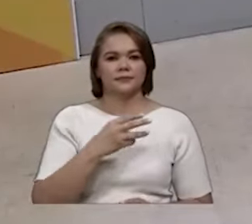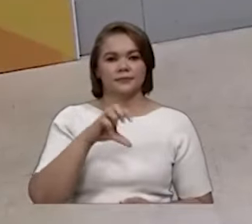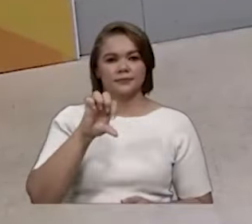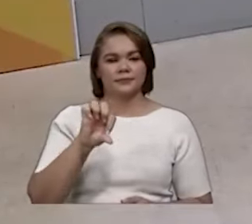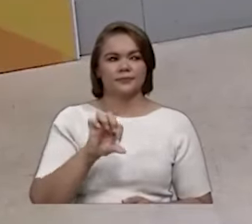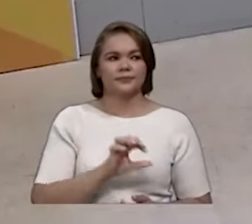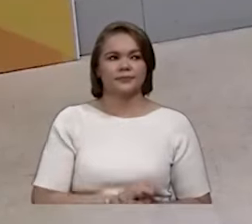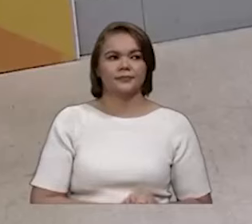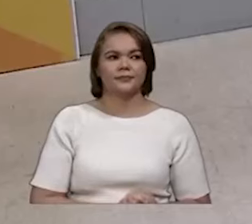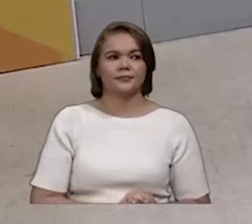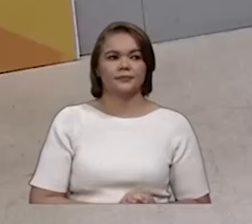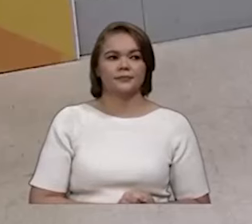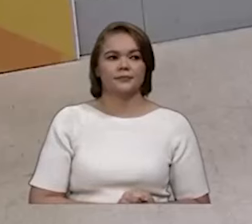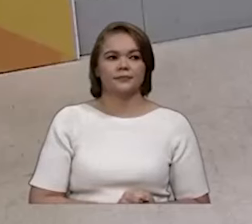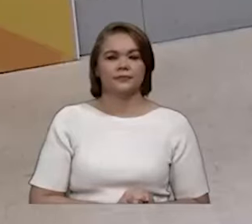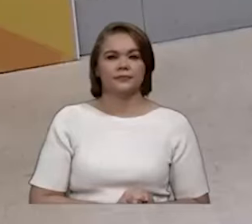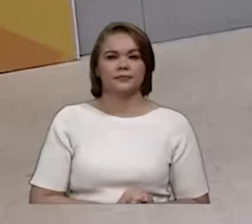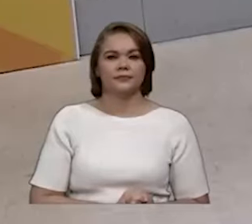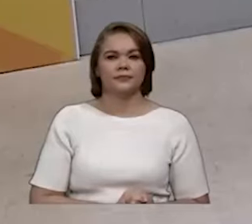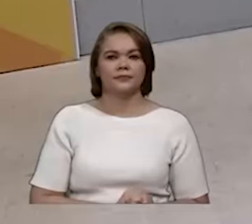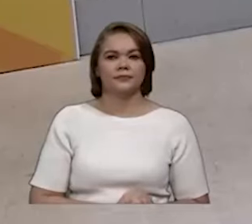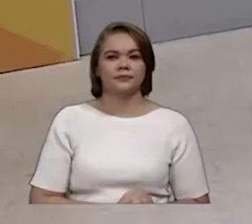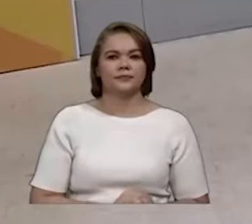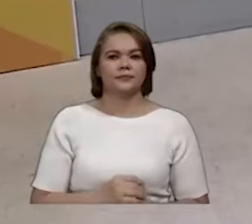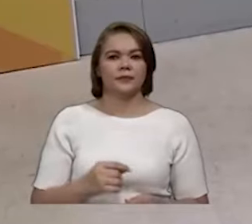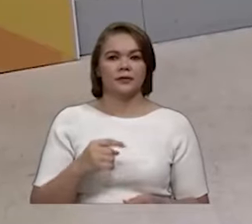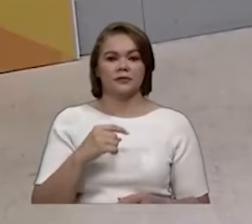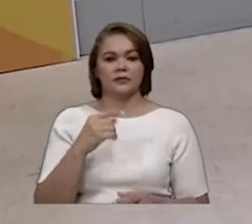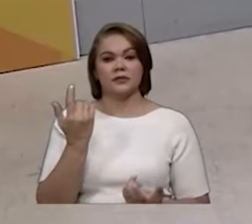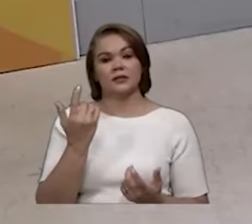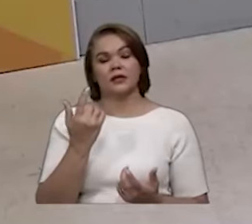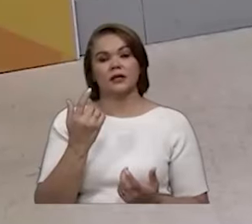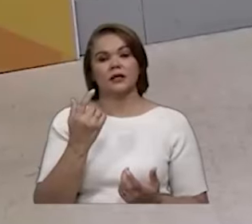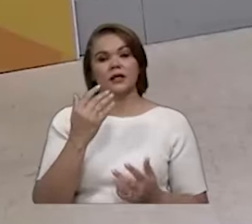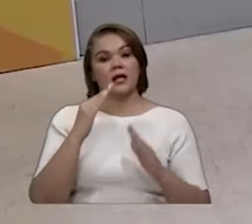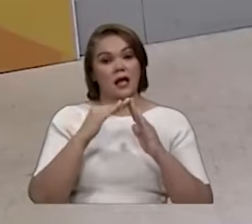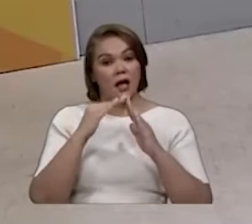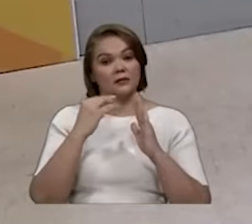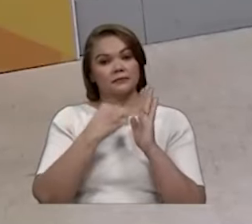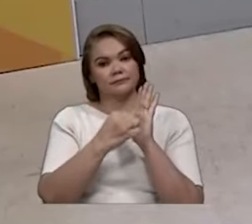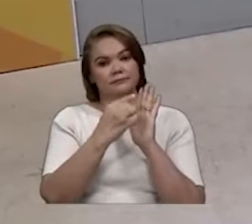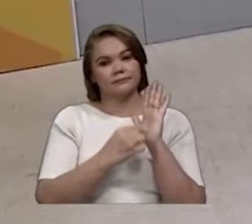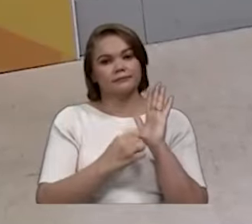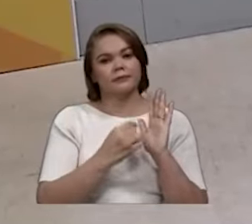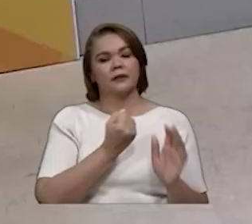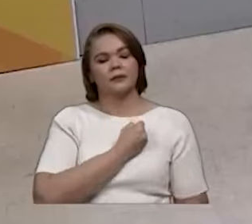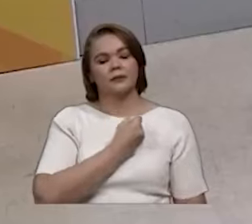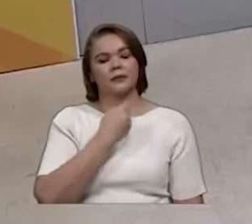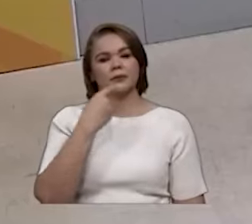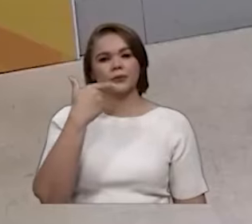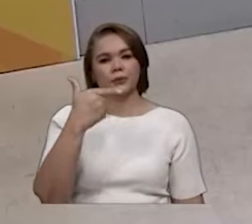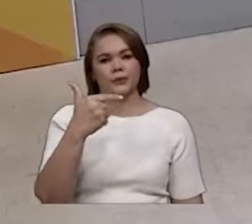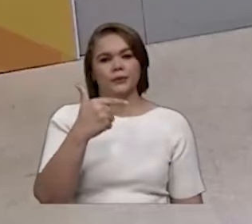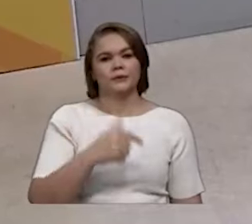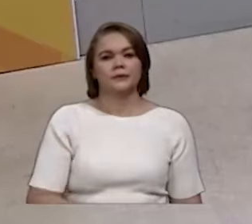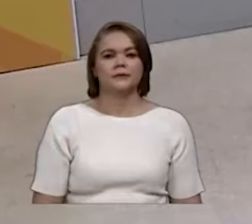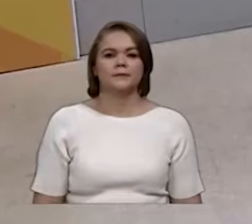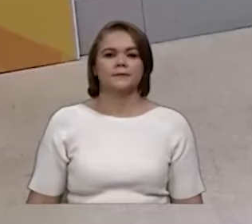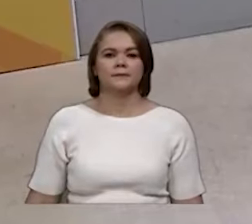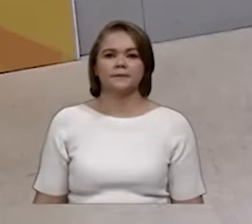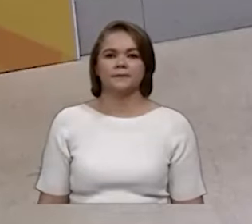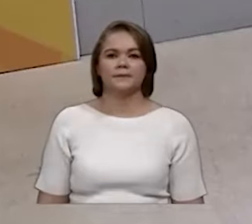39. Vou chamando você, marcando aí de casa. Número 2, agora bolinha de número